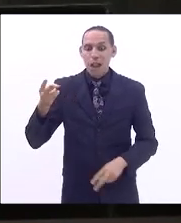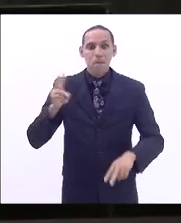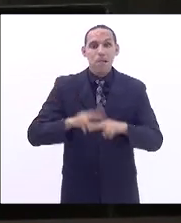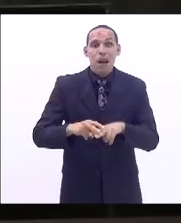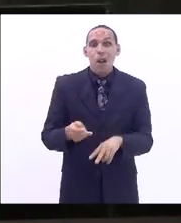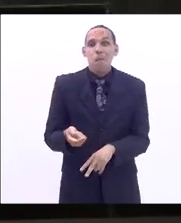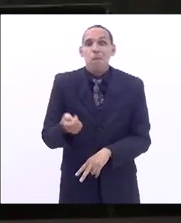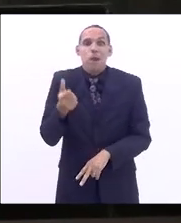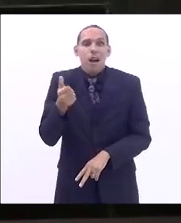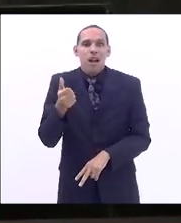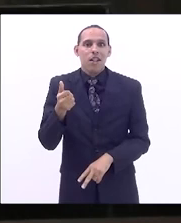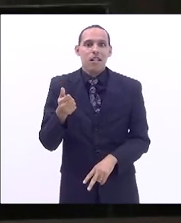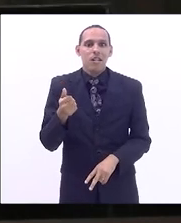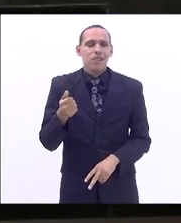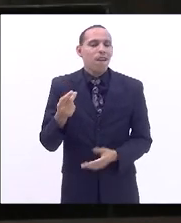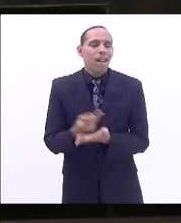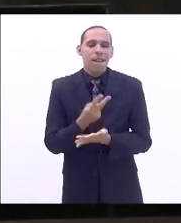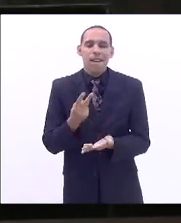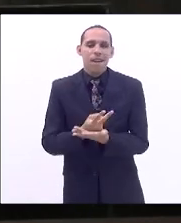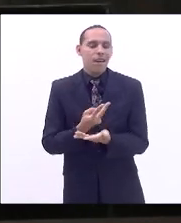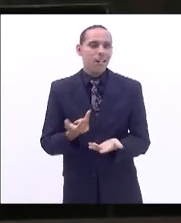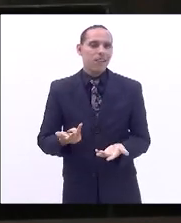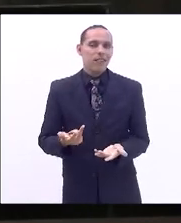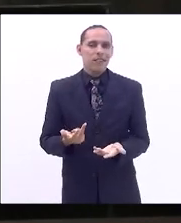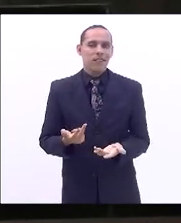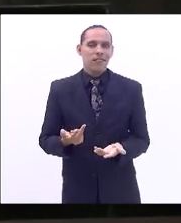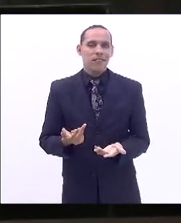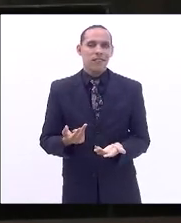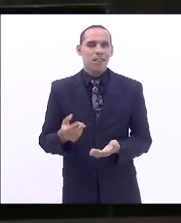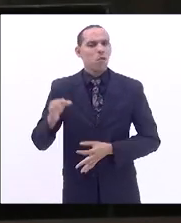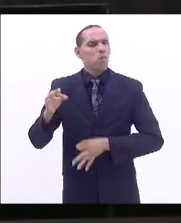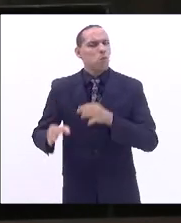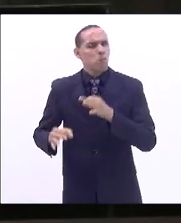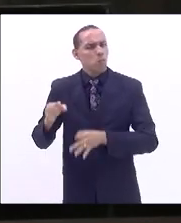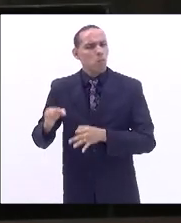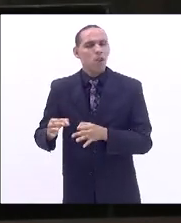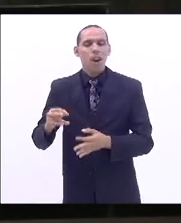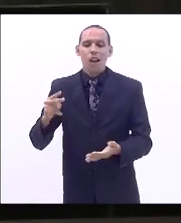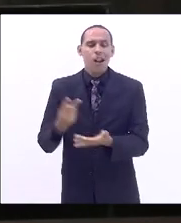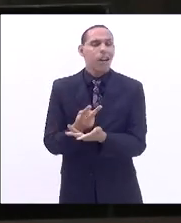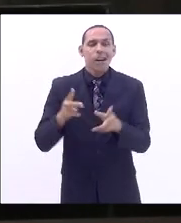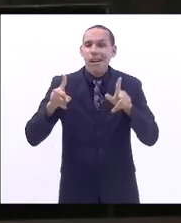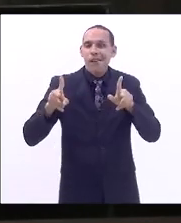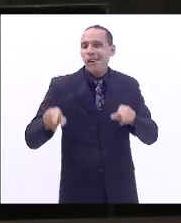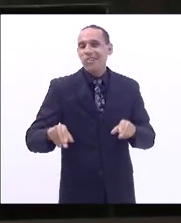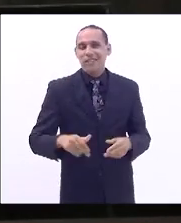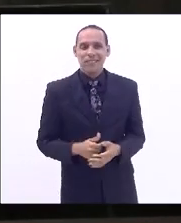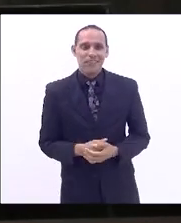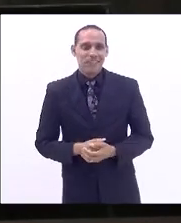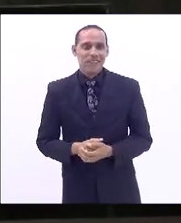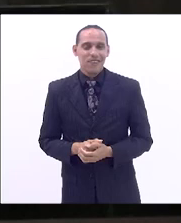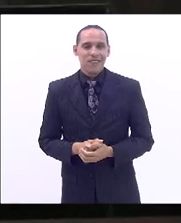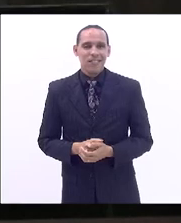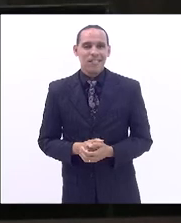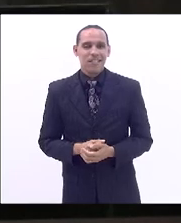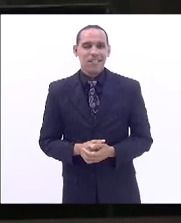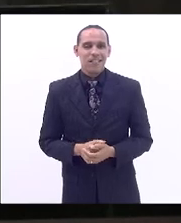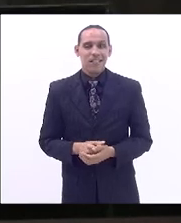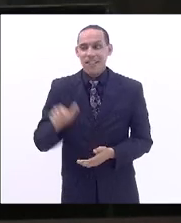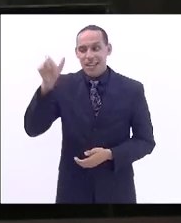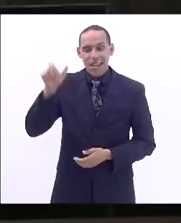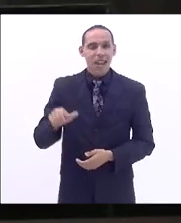prisão preventiva indevida a justiça se deu da mesma forma Alexandre foi